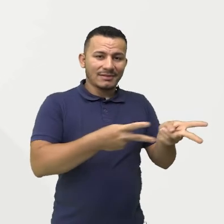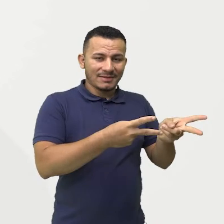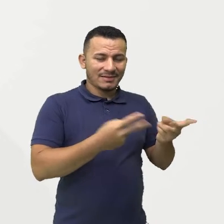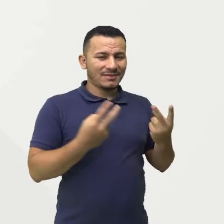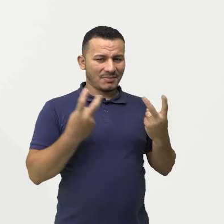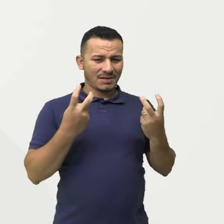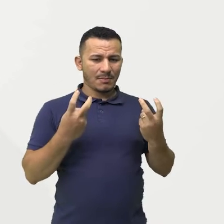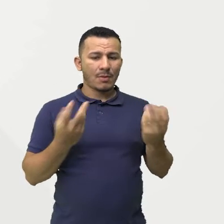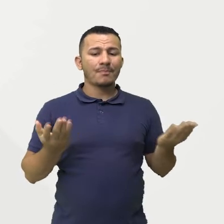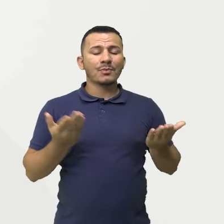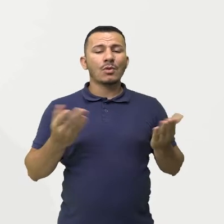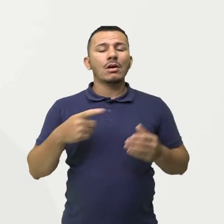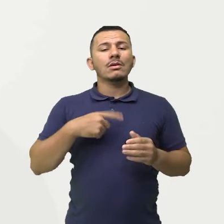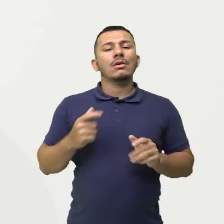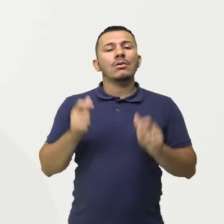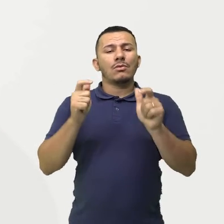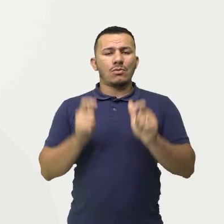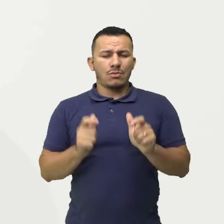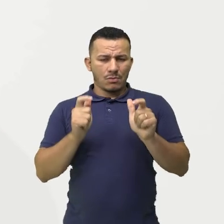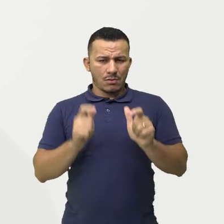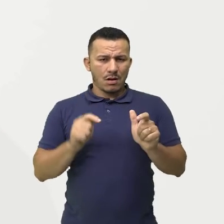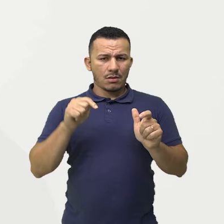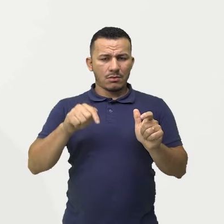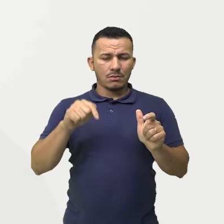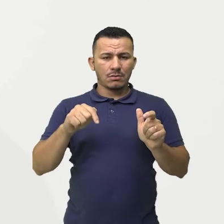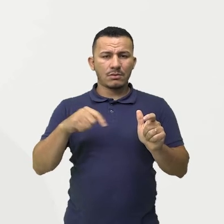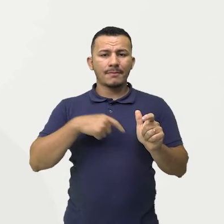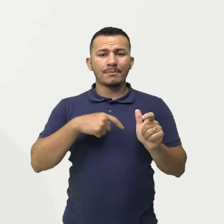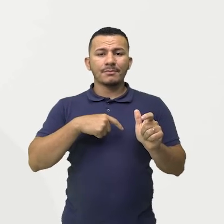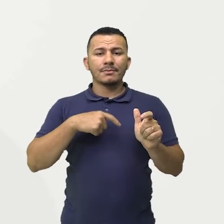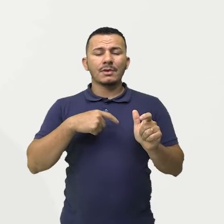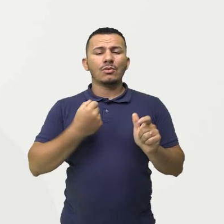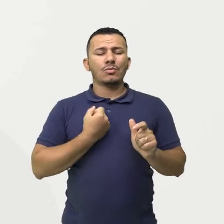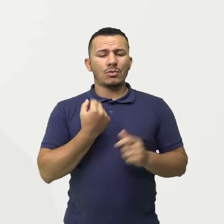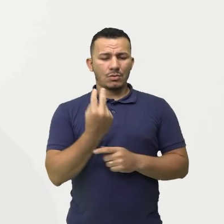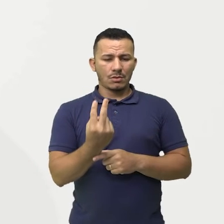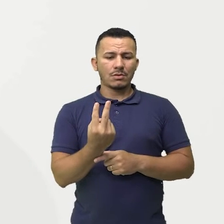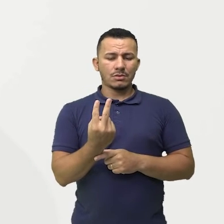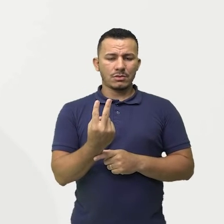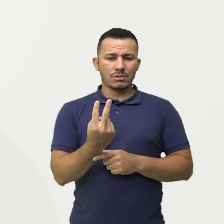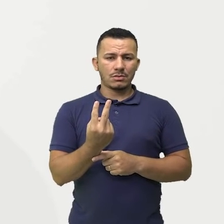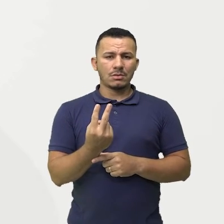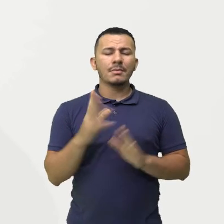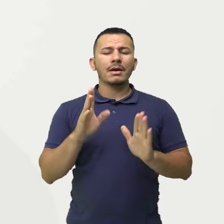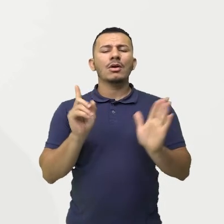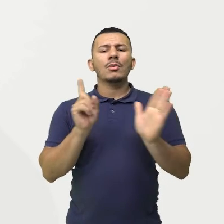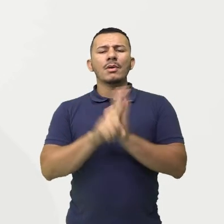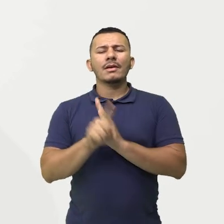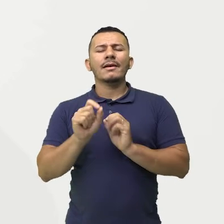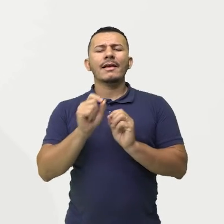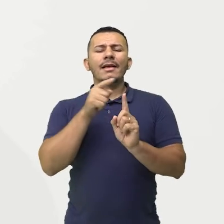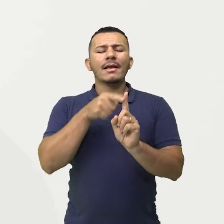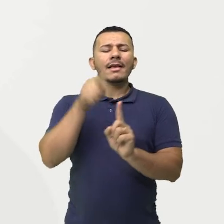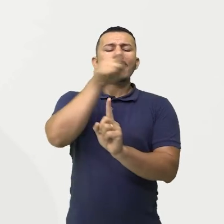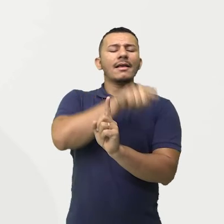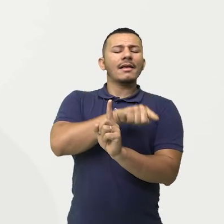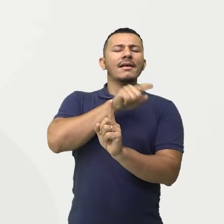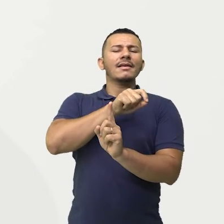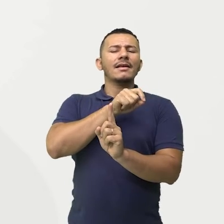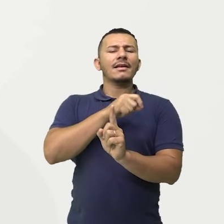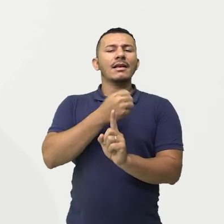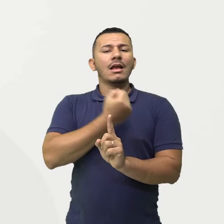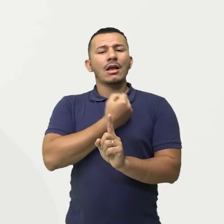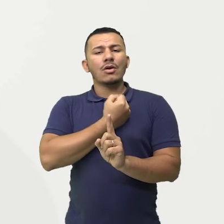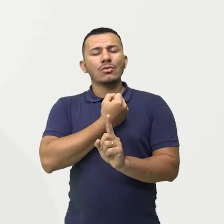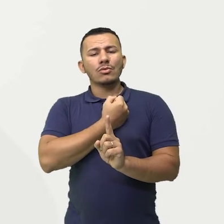estamos exatamente localizado aqui, a localização é o 2. E eu posso perguntar, quem é o antecessor? É